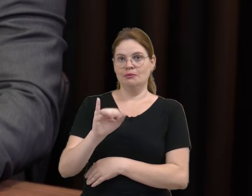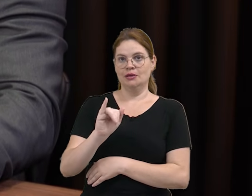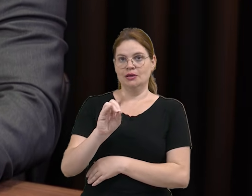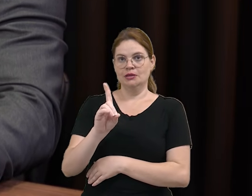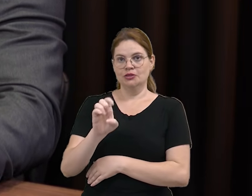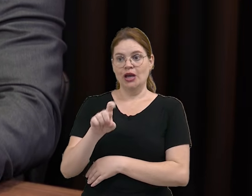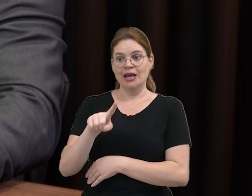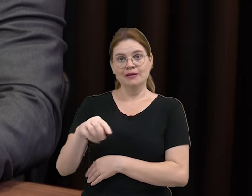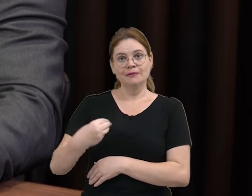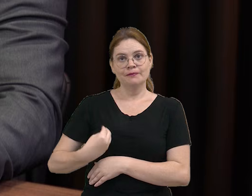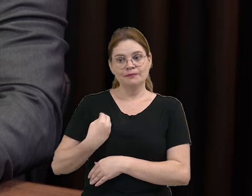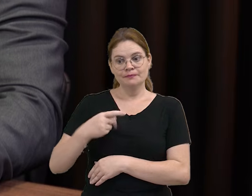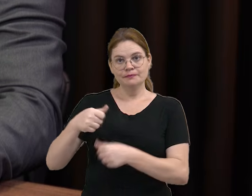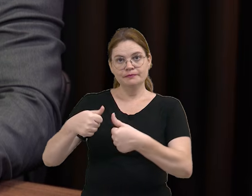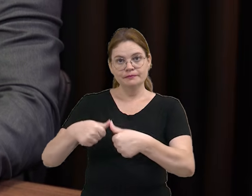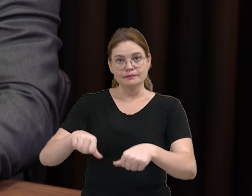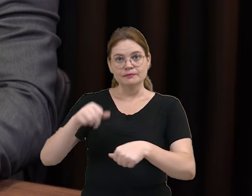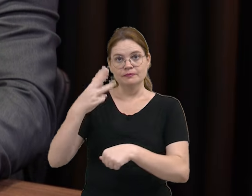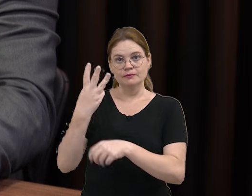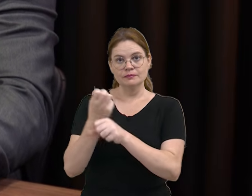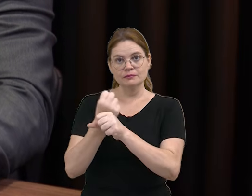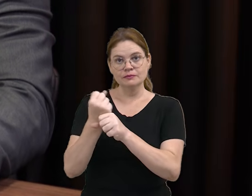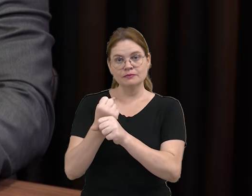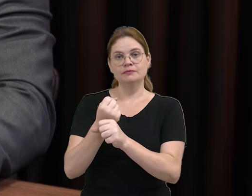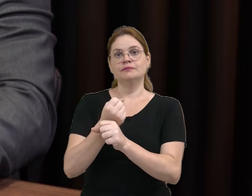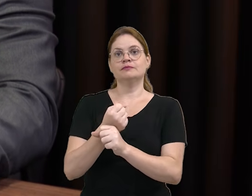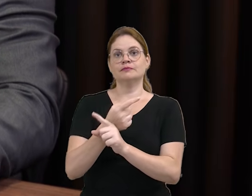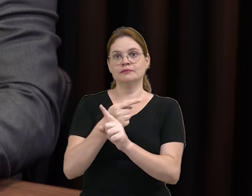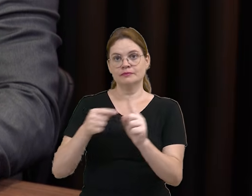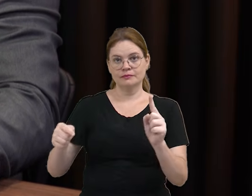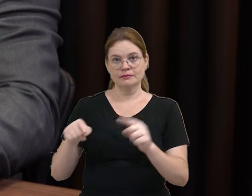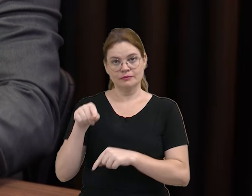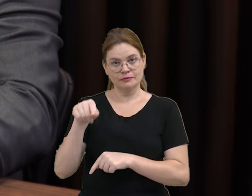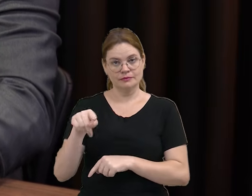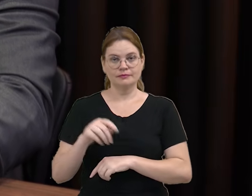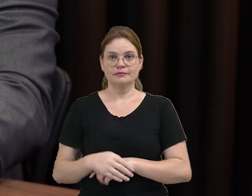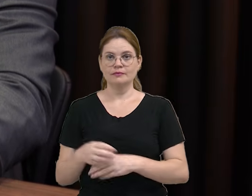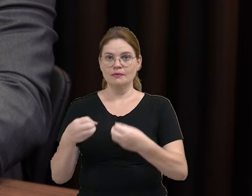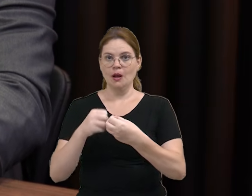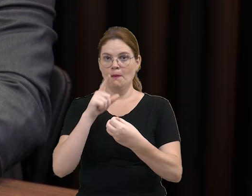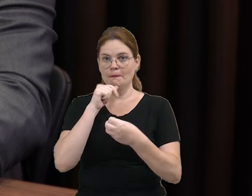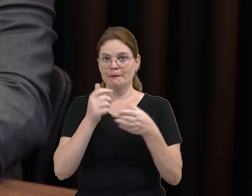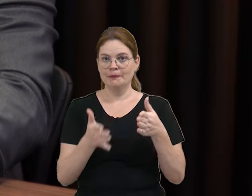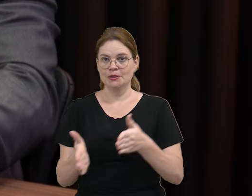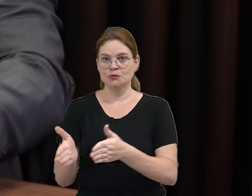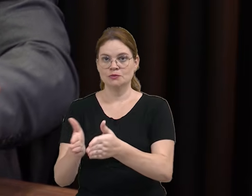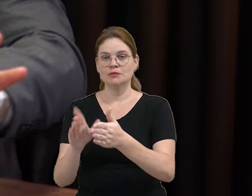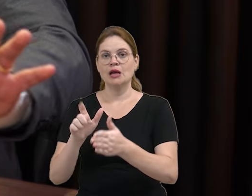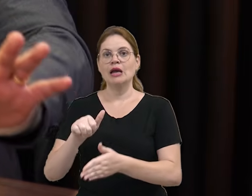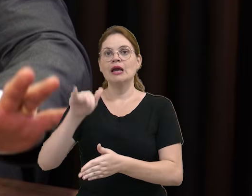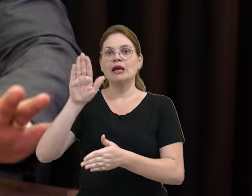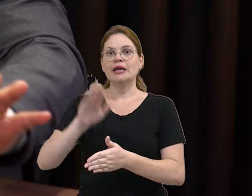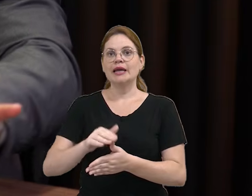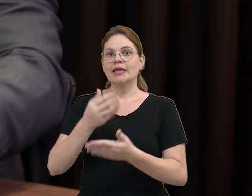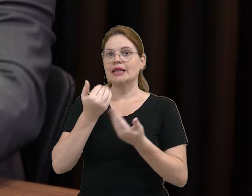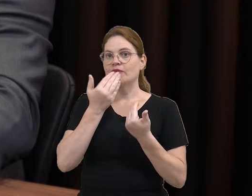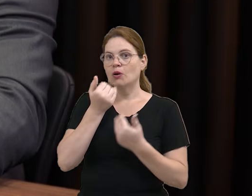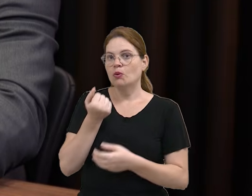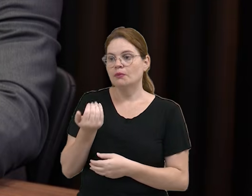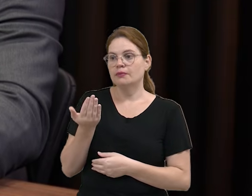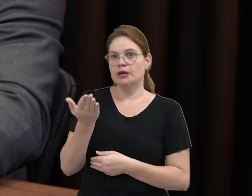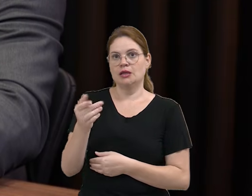lá 3 anos e 6 meses no ribeiro e era